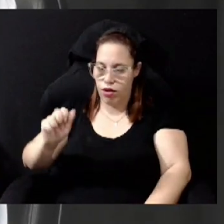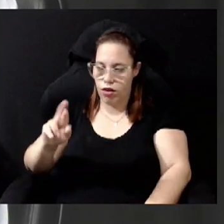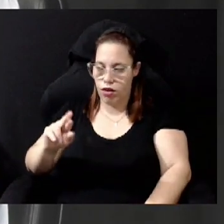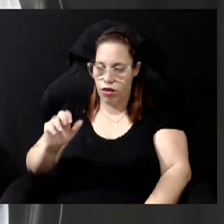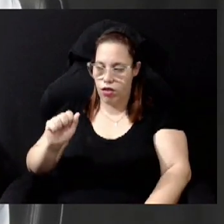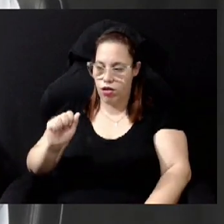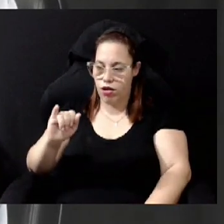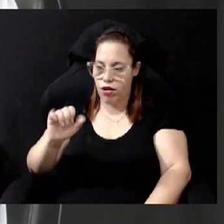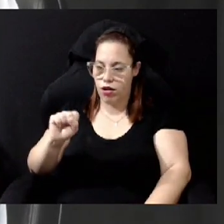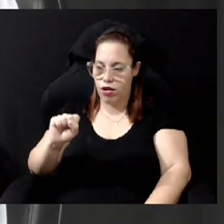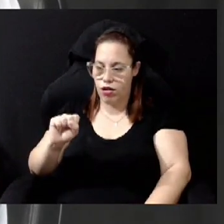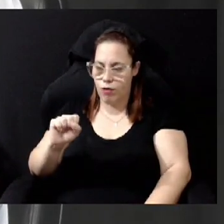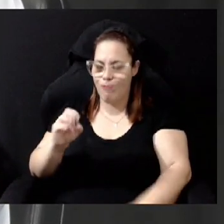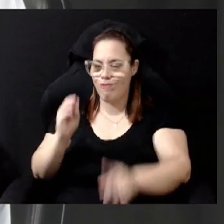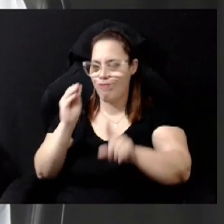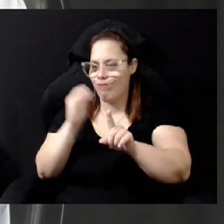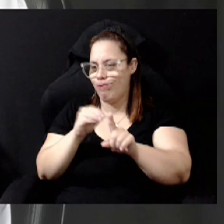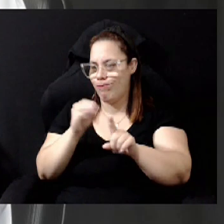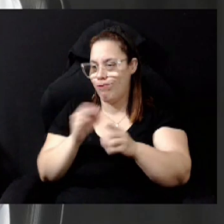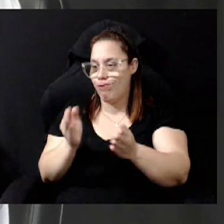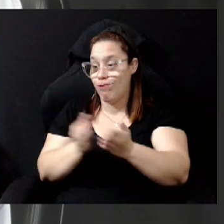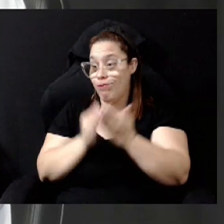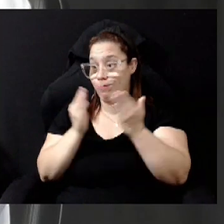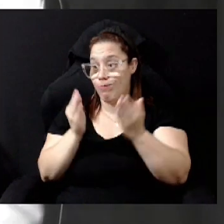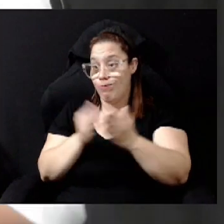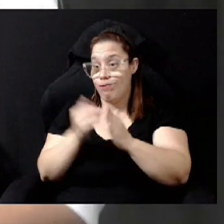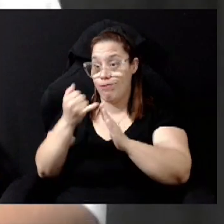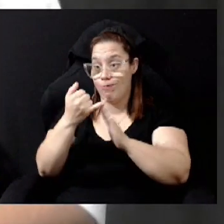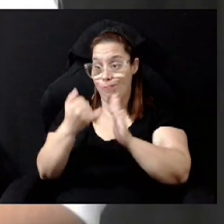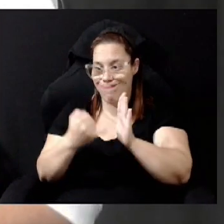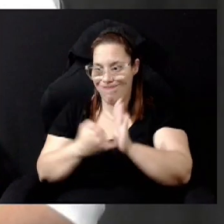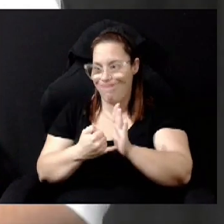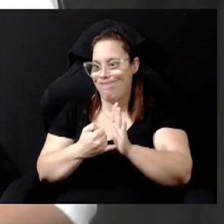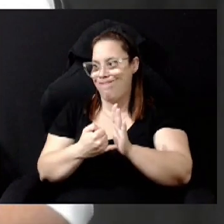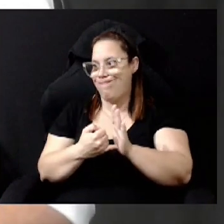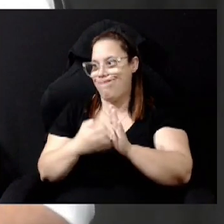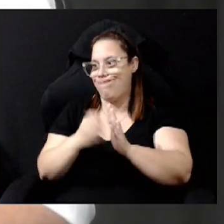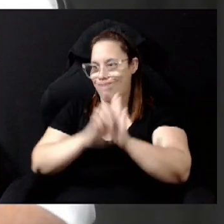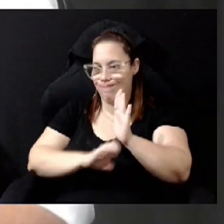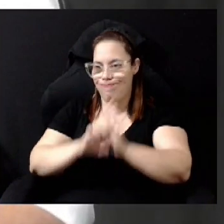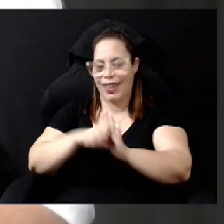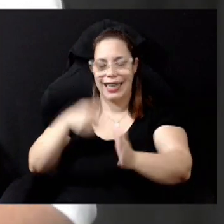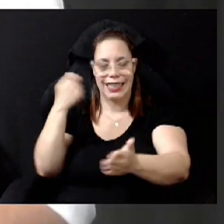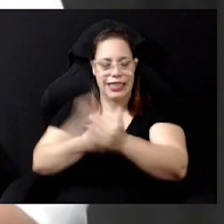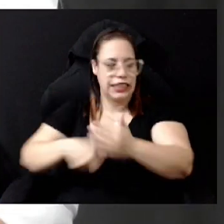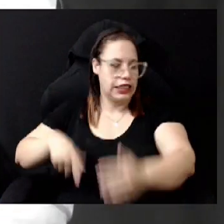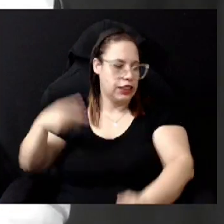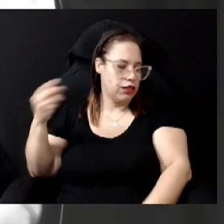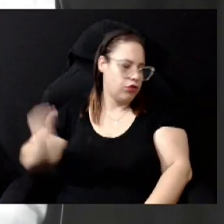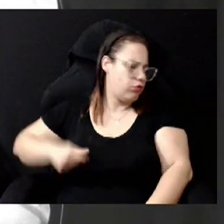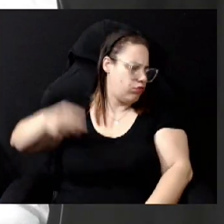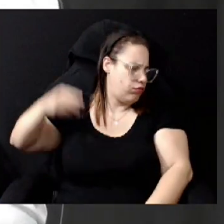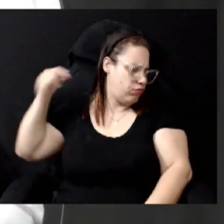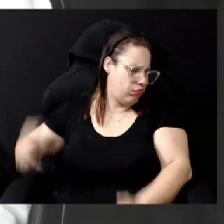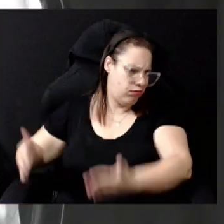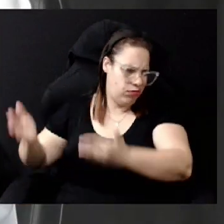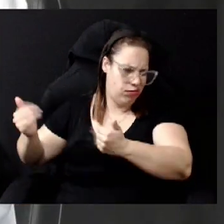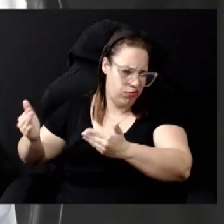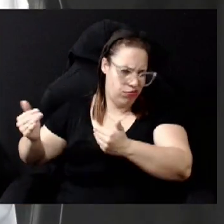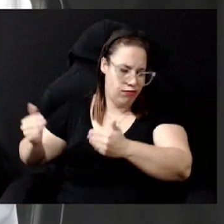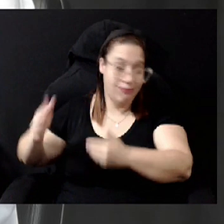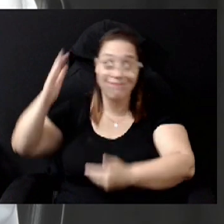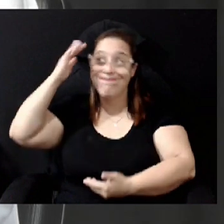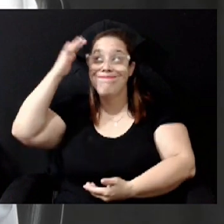muito carentes, em que precisava de infraestrutura demais, que já era uma luta desde a minha juventude, o sonho, né, de ver